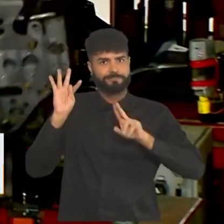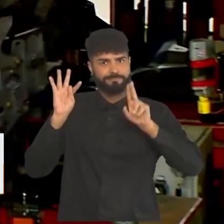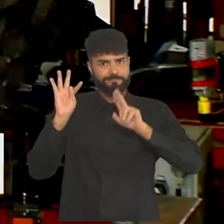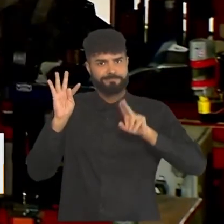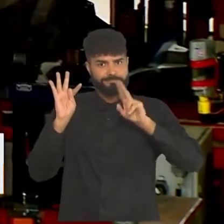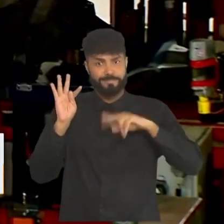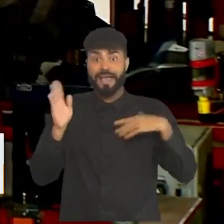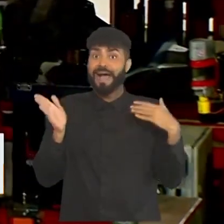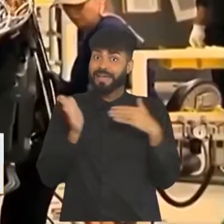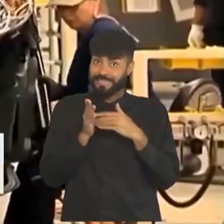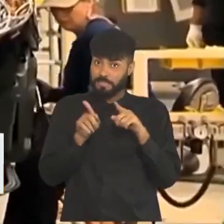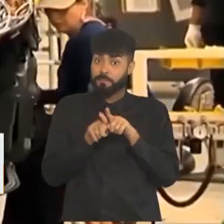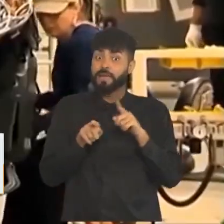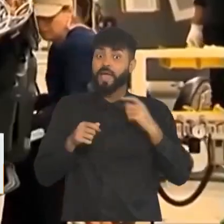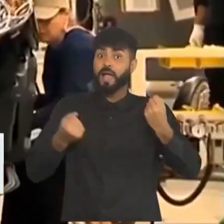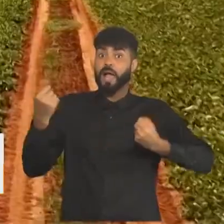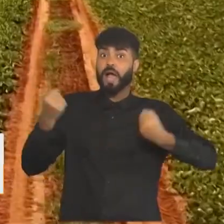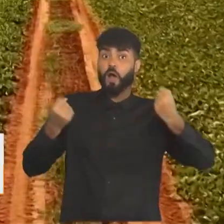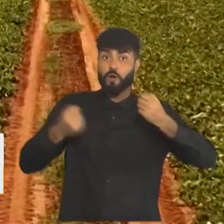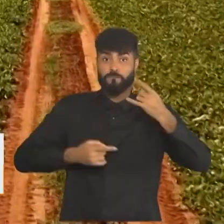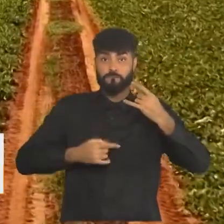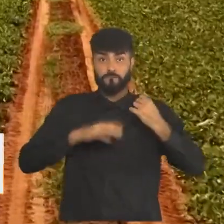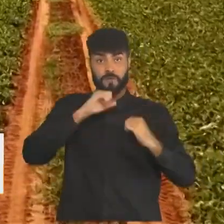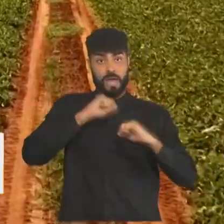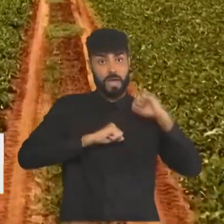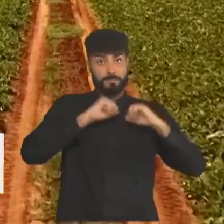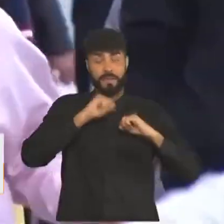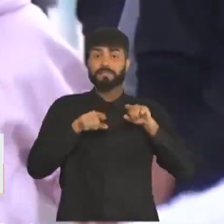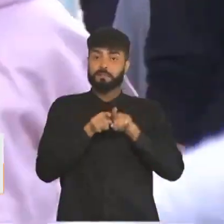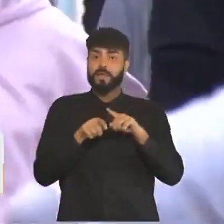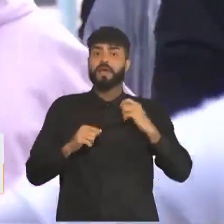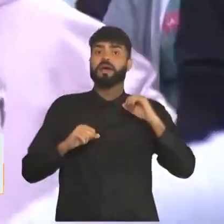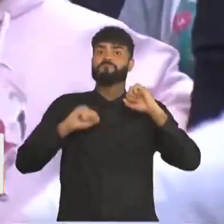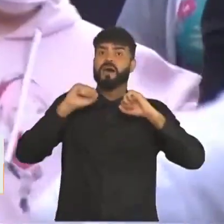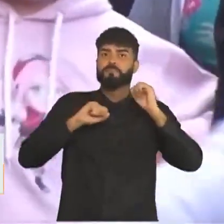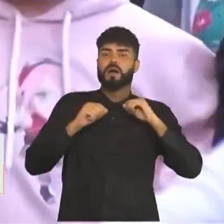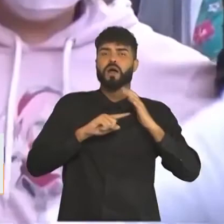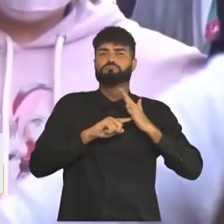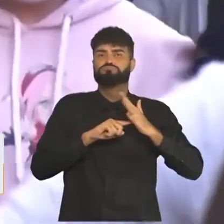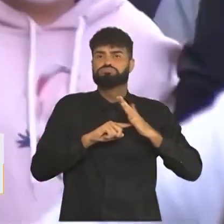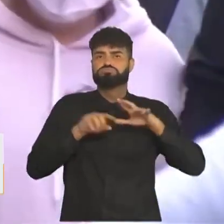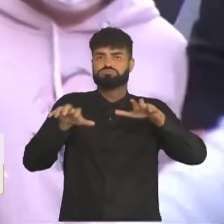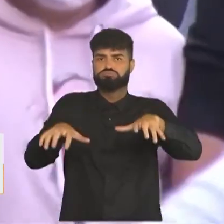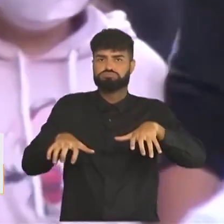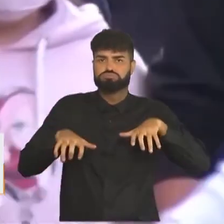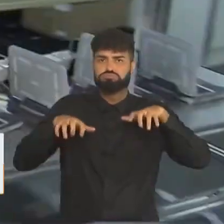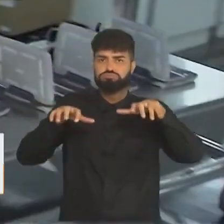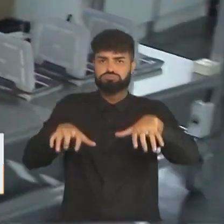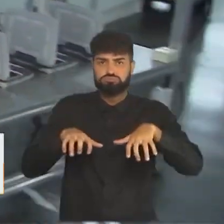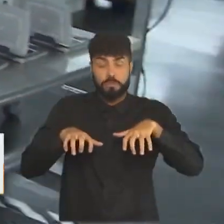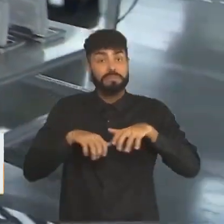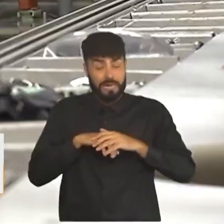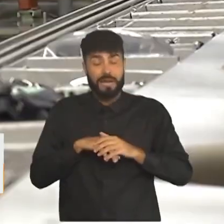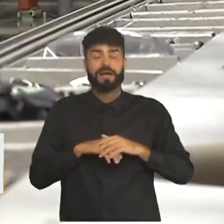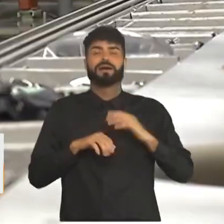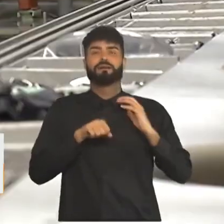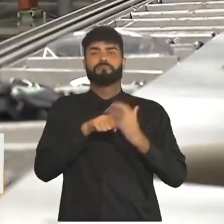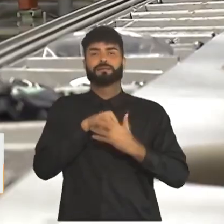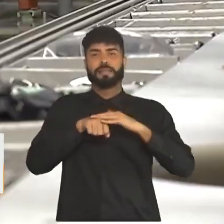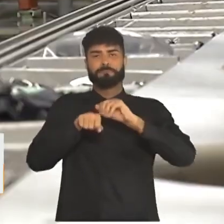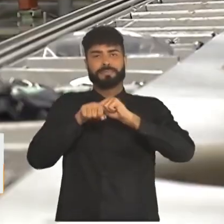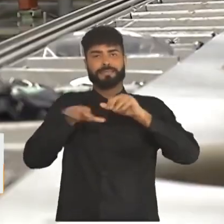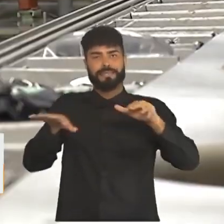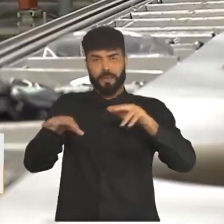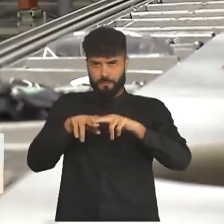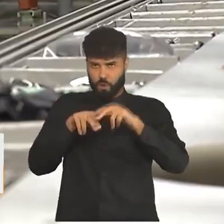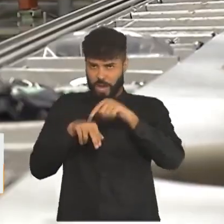inclusive na indústria de veículos e de máquinas agrícolas. Com a pandemia de Covid-19, o produto ficou escasso